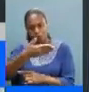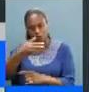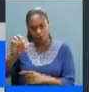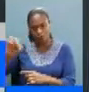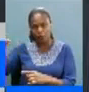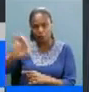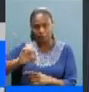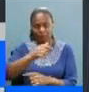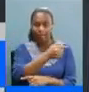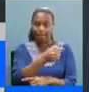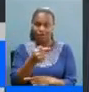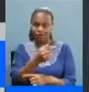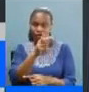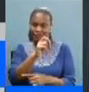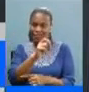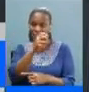27,18%, menos